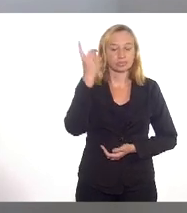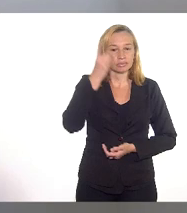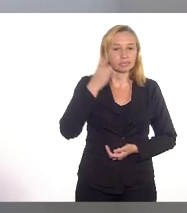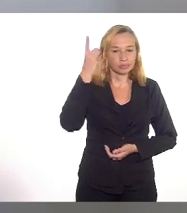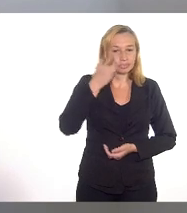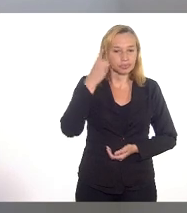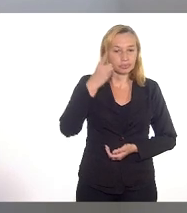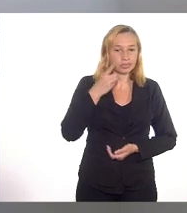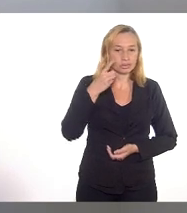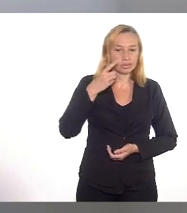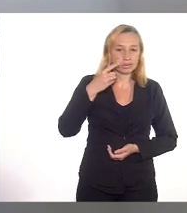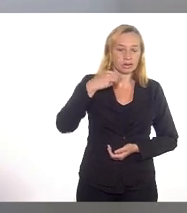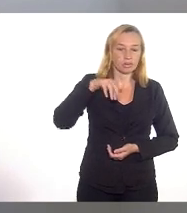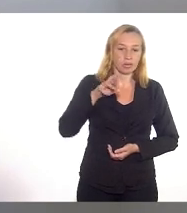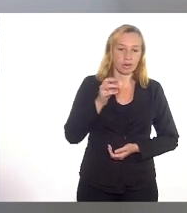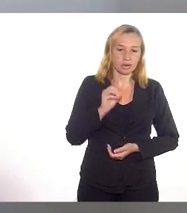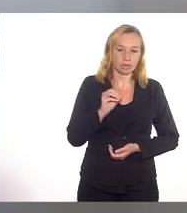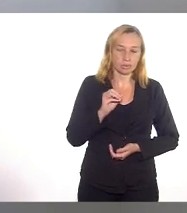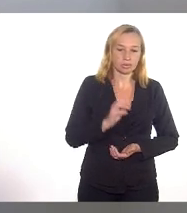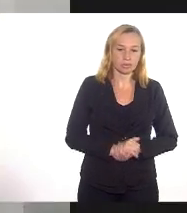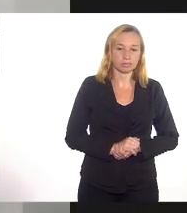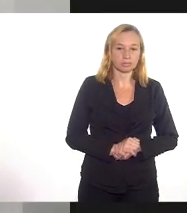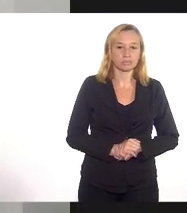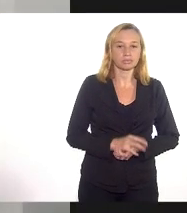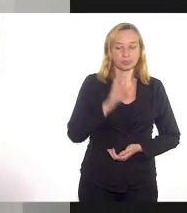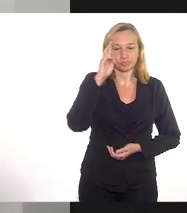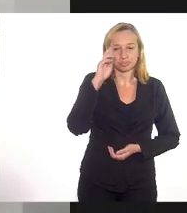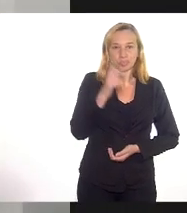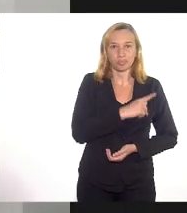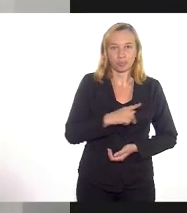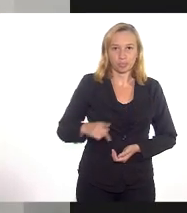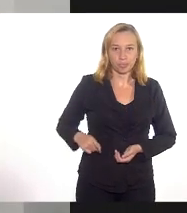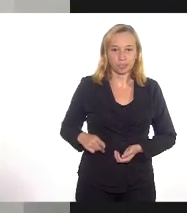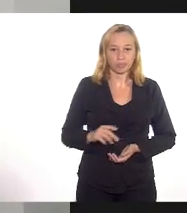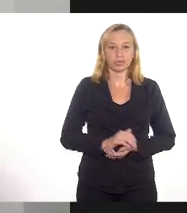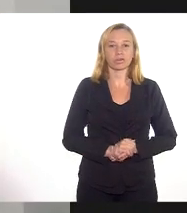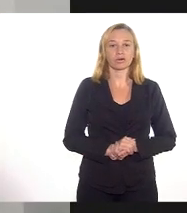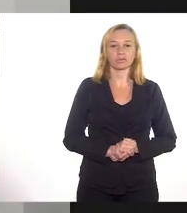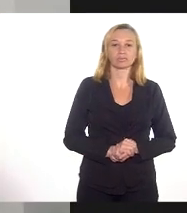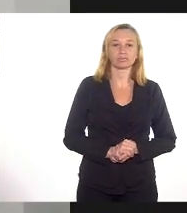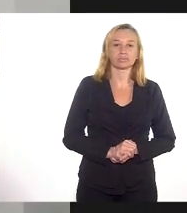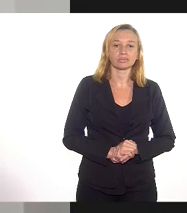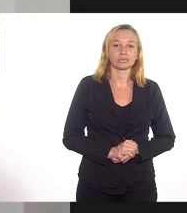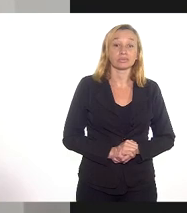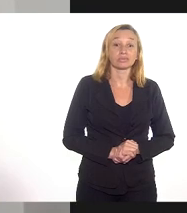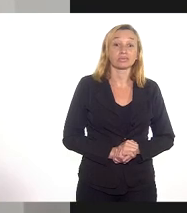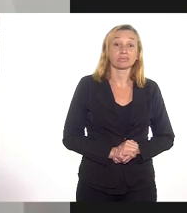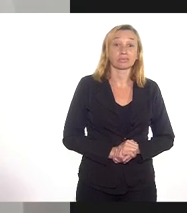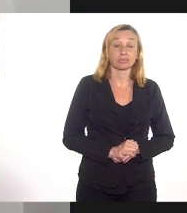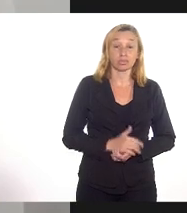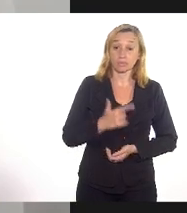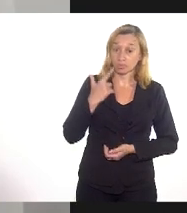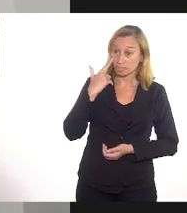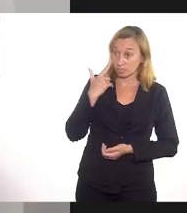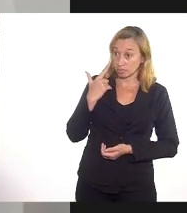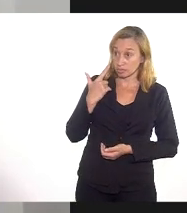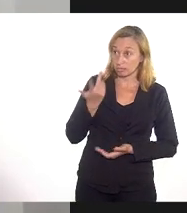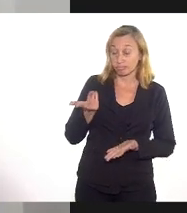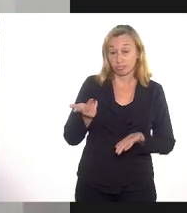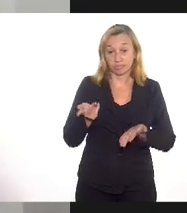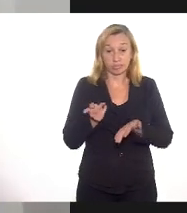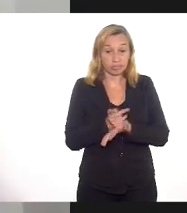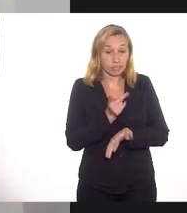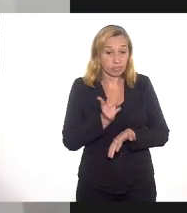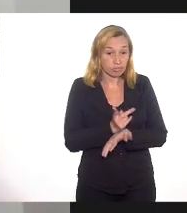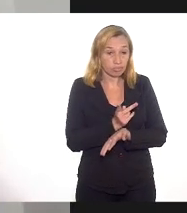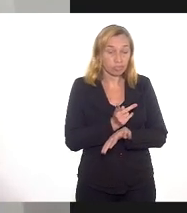Deputado Márcio Gualberto. Senhor presidente, do jeito que está, é um erro.